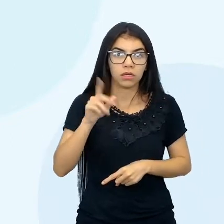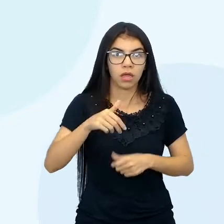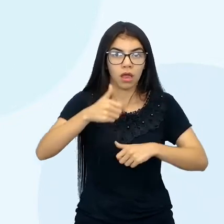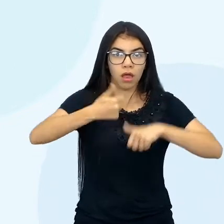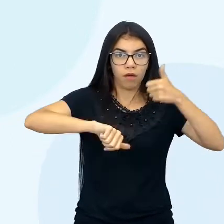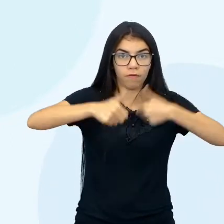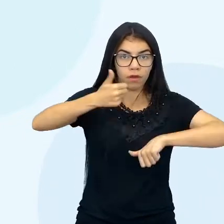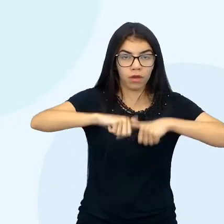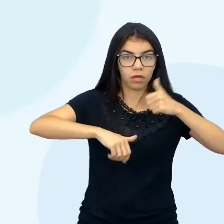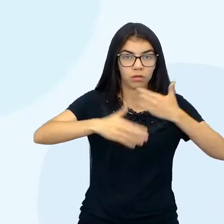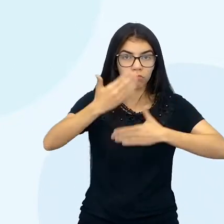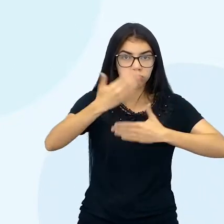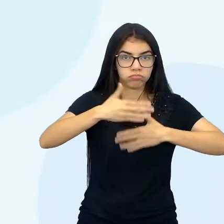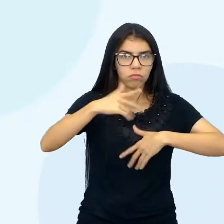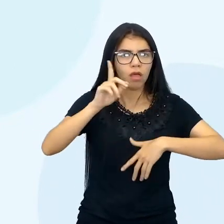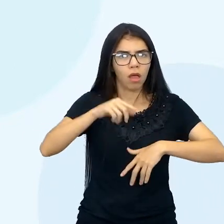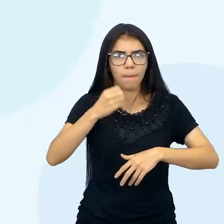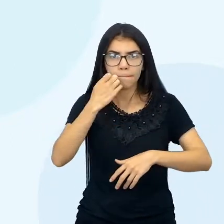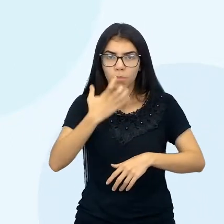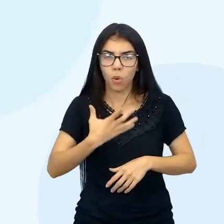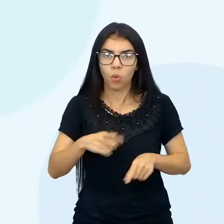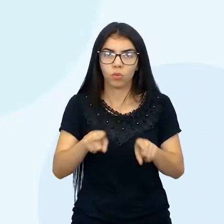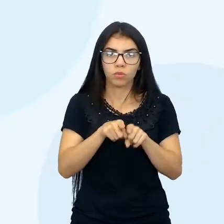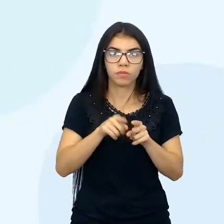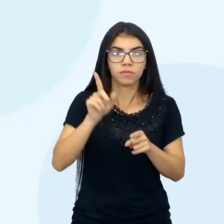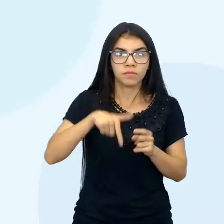avaliações, né? Plenamente satisfatório,